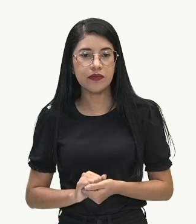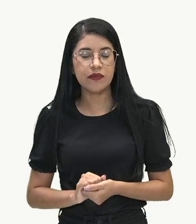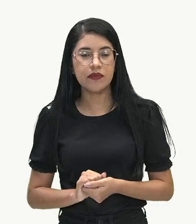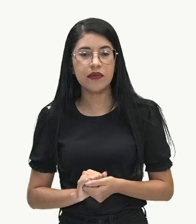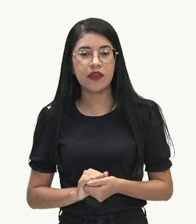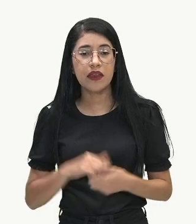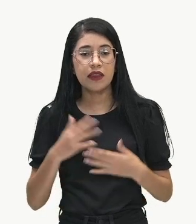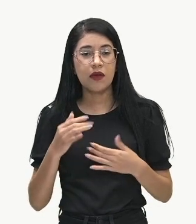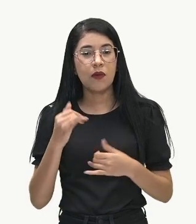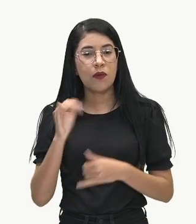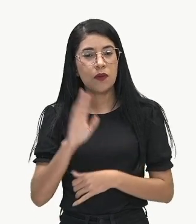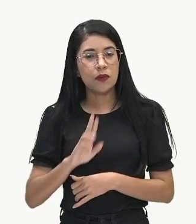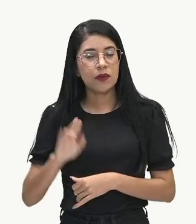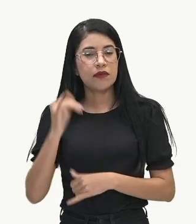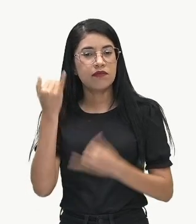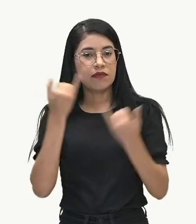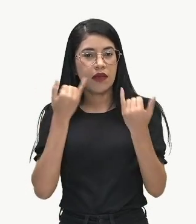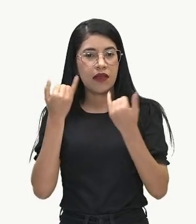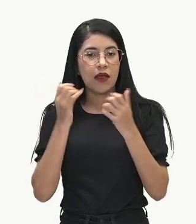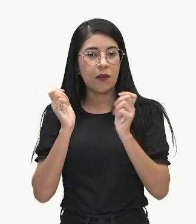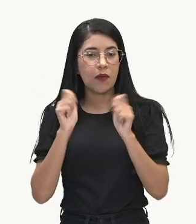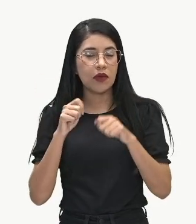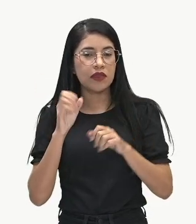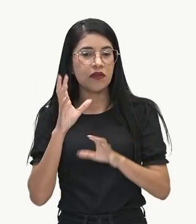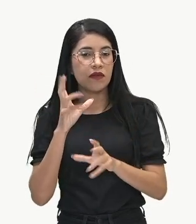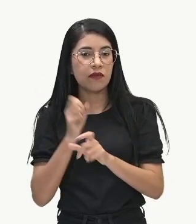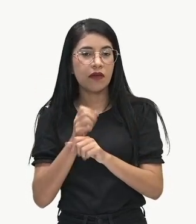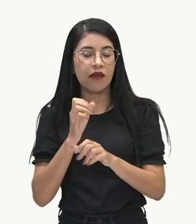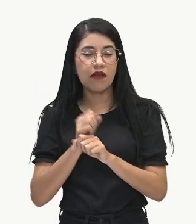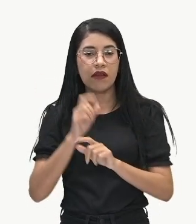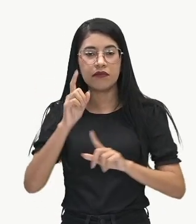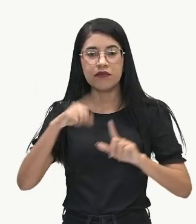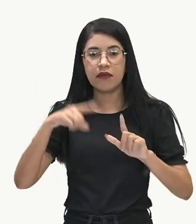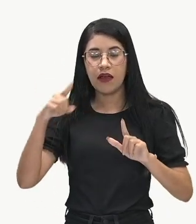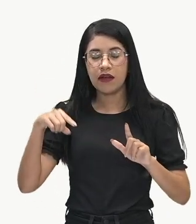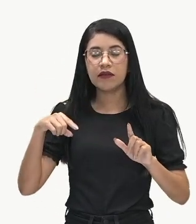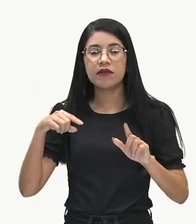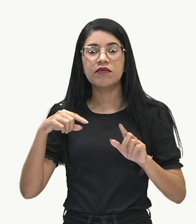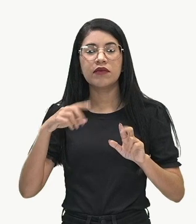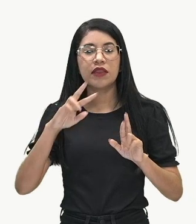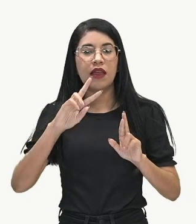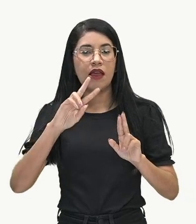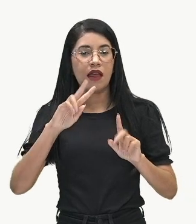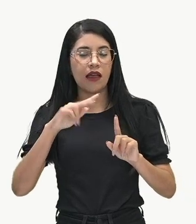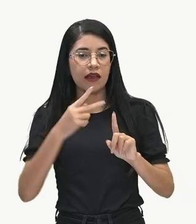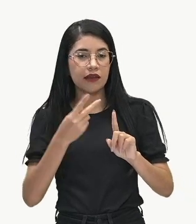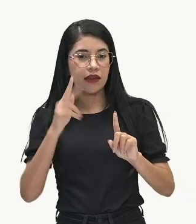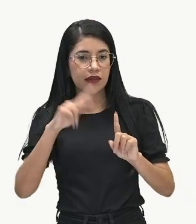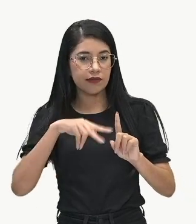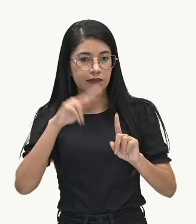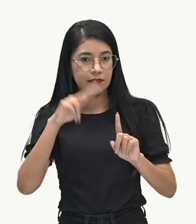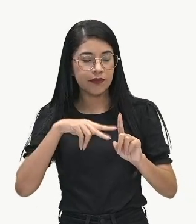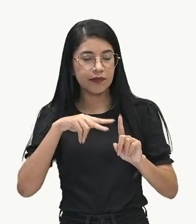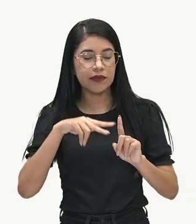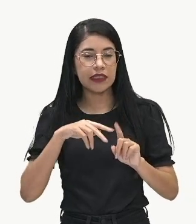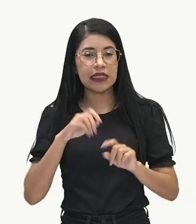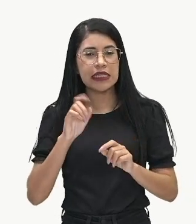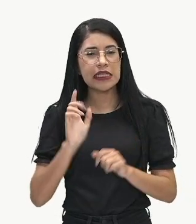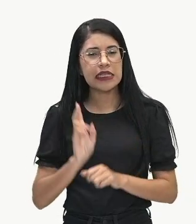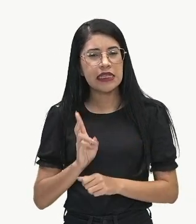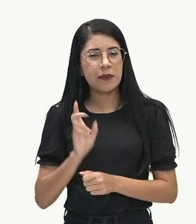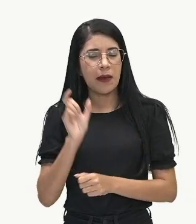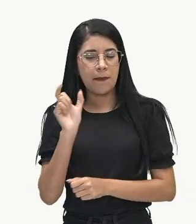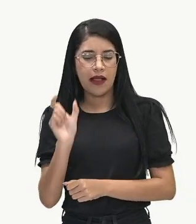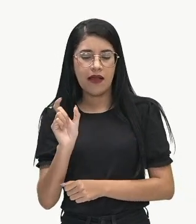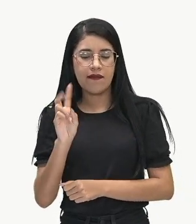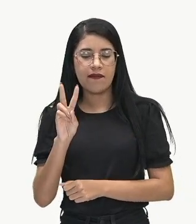dessa informação, a gente consegue calcular a variação de entalpia. Sempre que vocês verem essa palavra